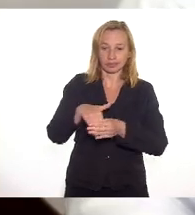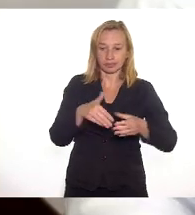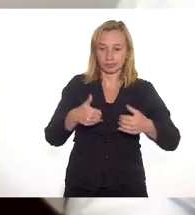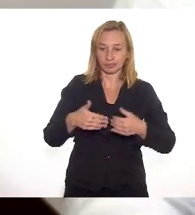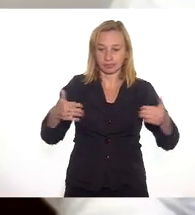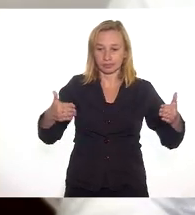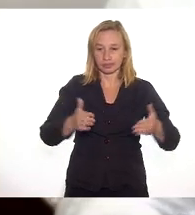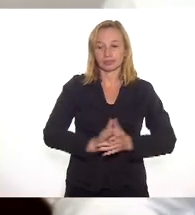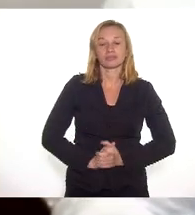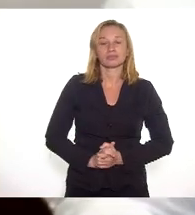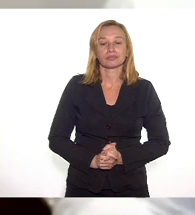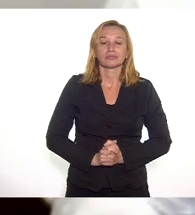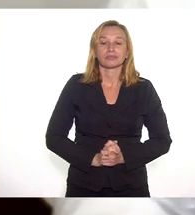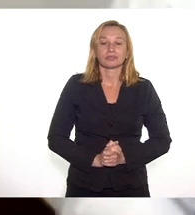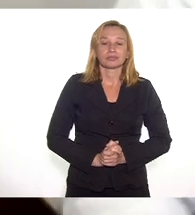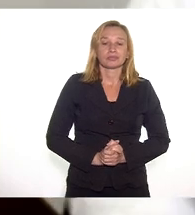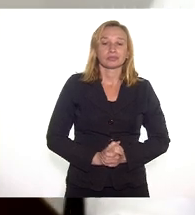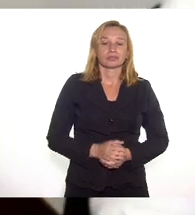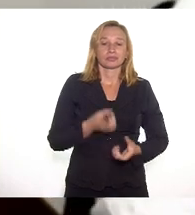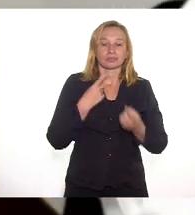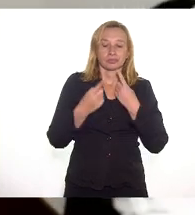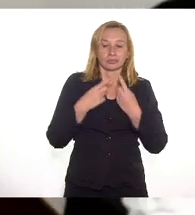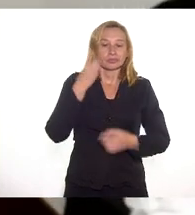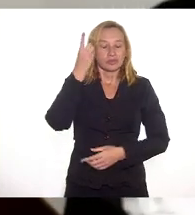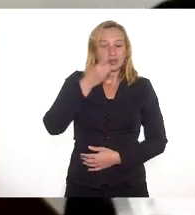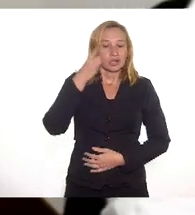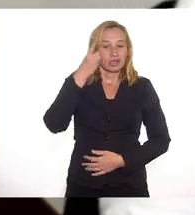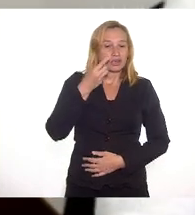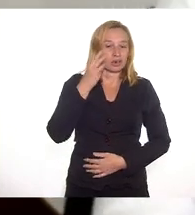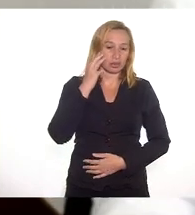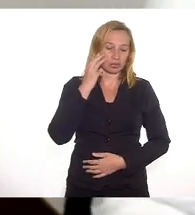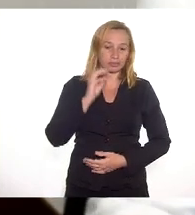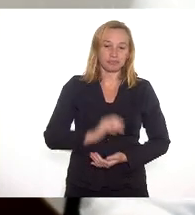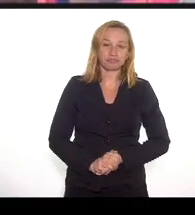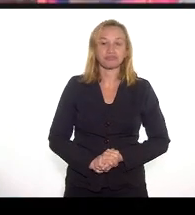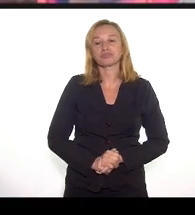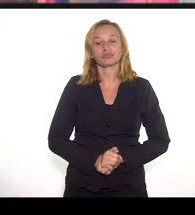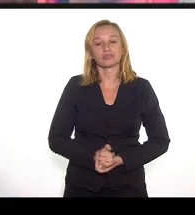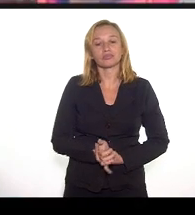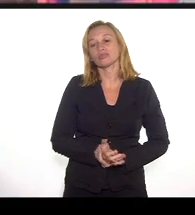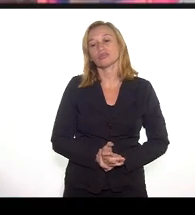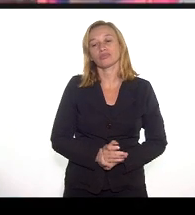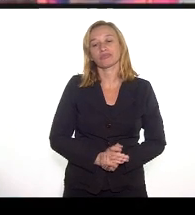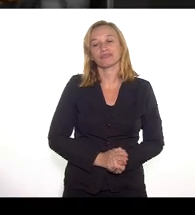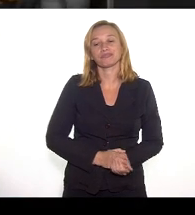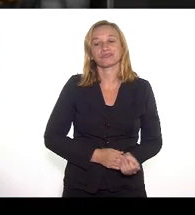aberta para discutir, deputado Valdeir Carneiro.